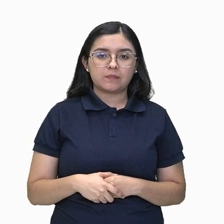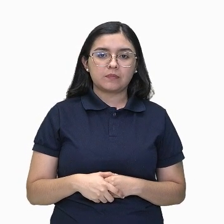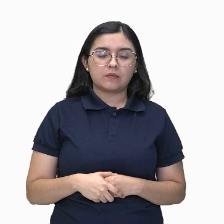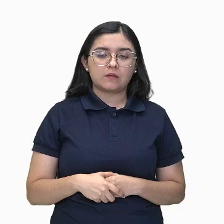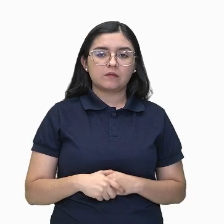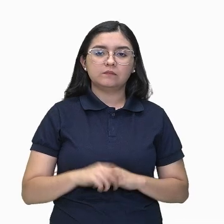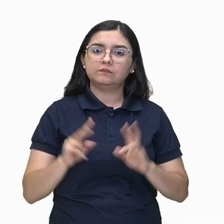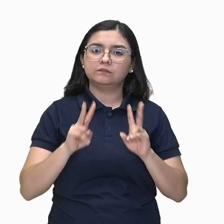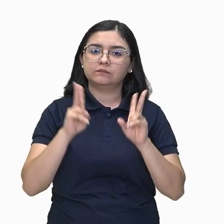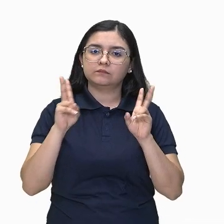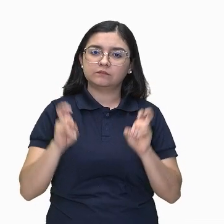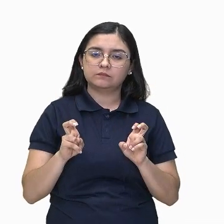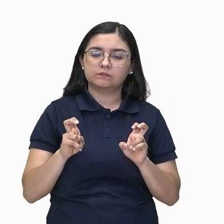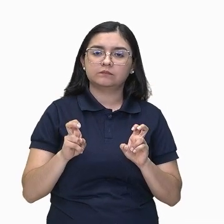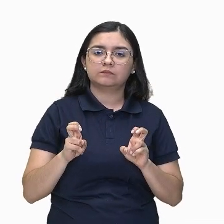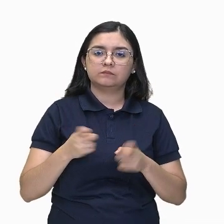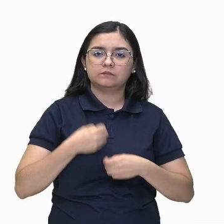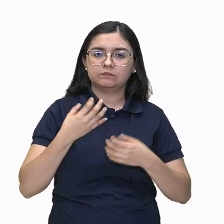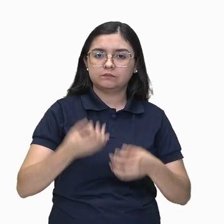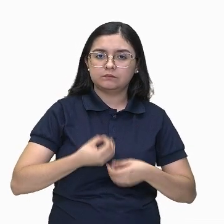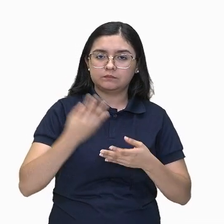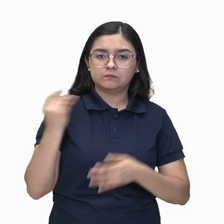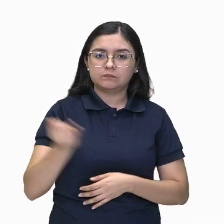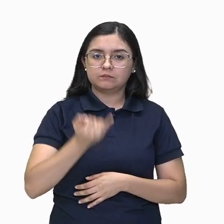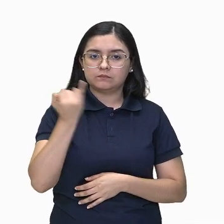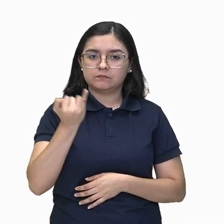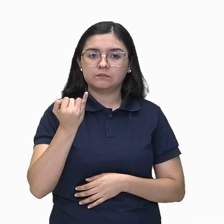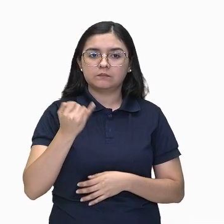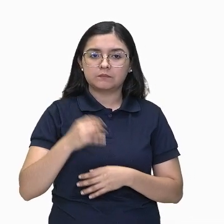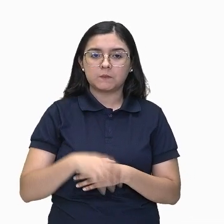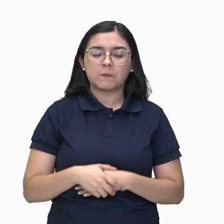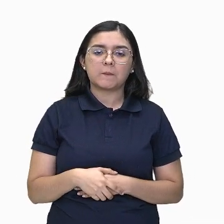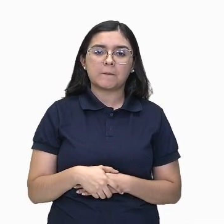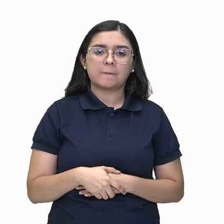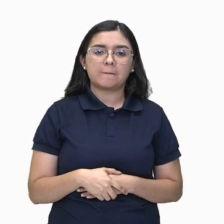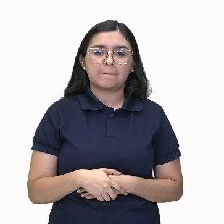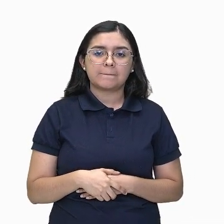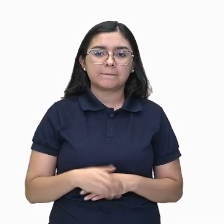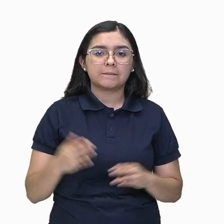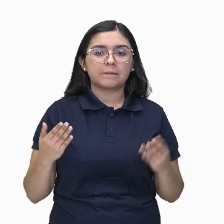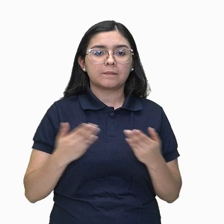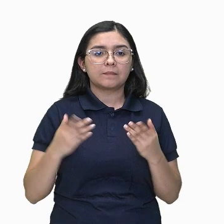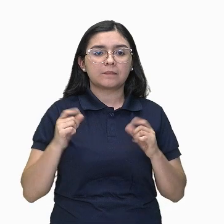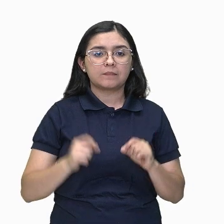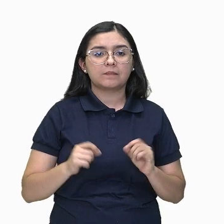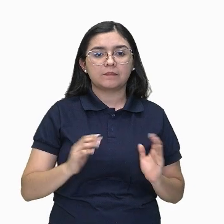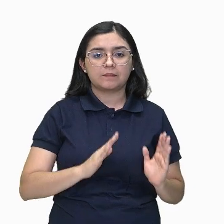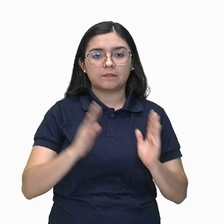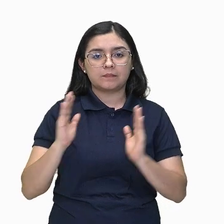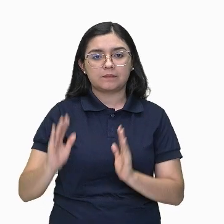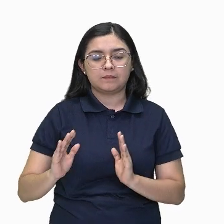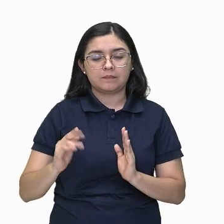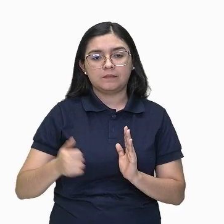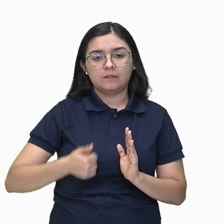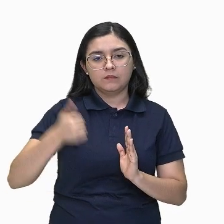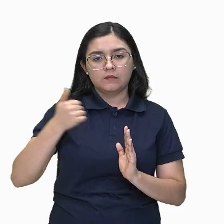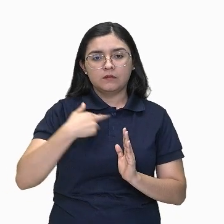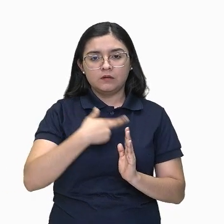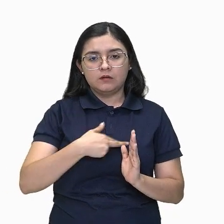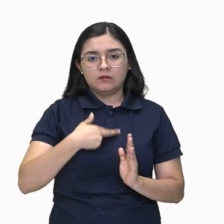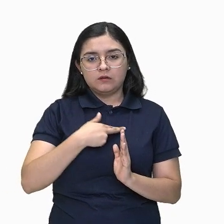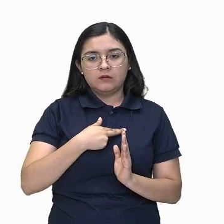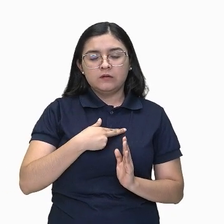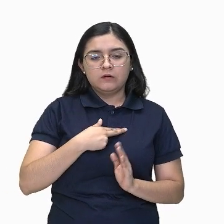esse poema muito importante, né? Na verdade, é o poema muito importante. Vamos falar sobre a primeira geração do romantismo brasileiro,